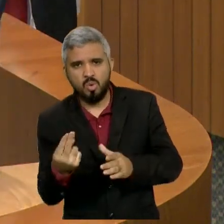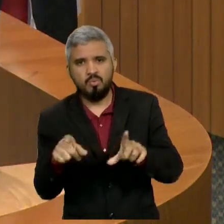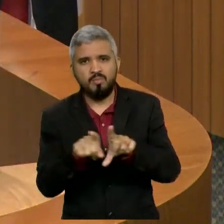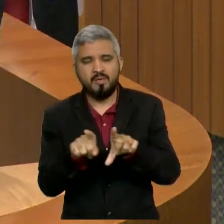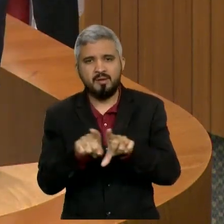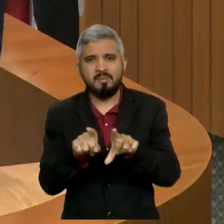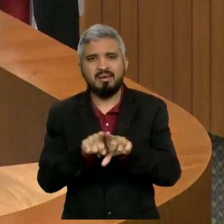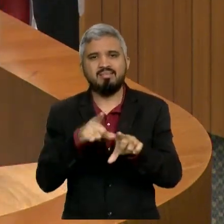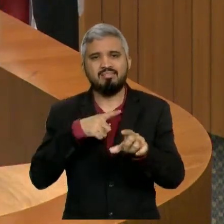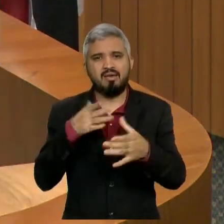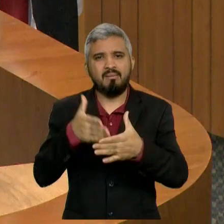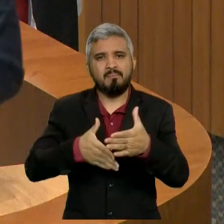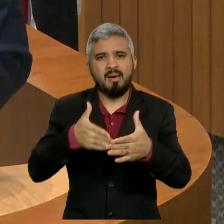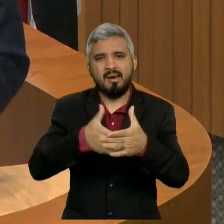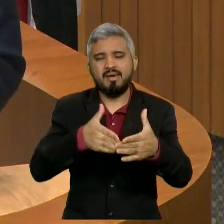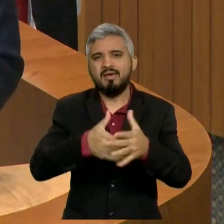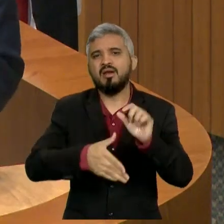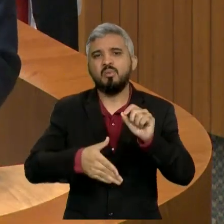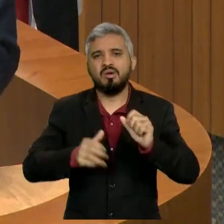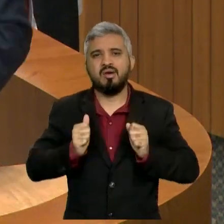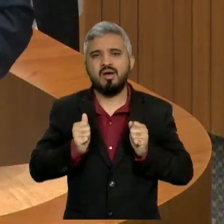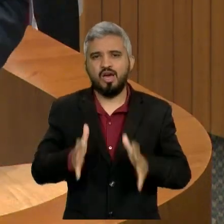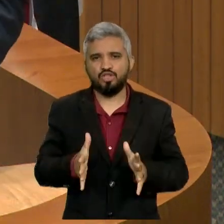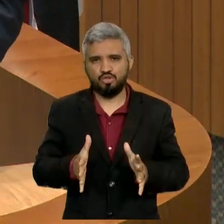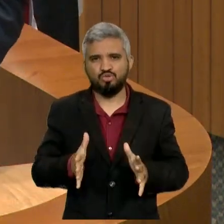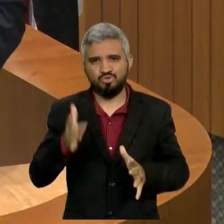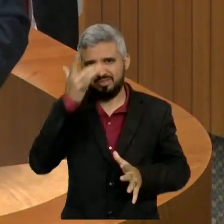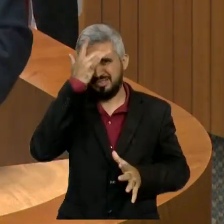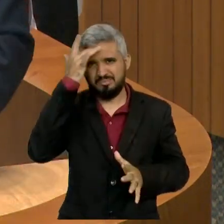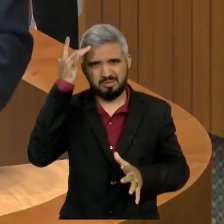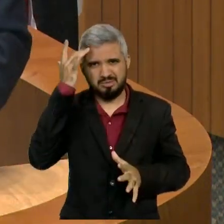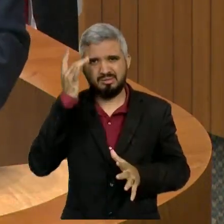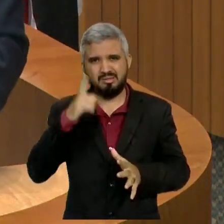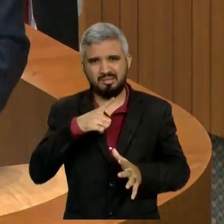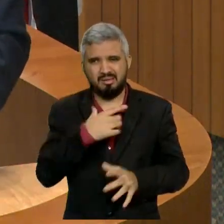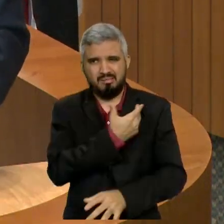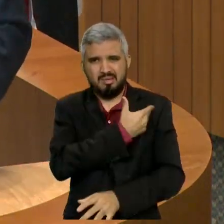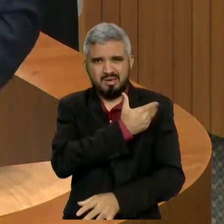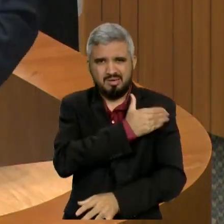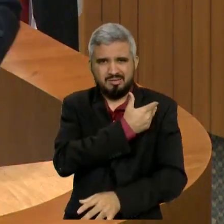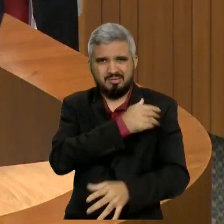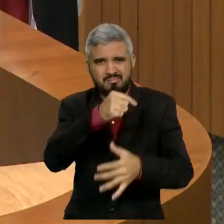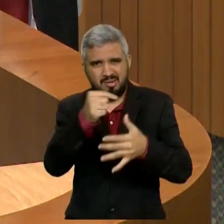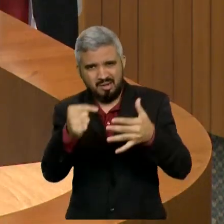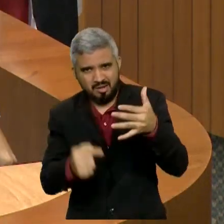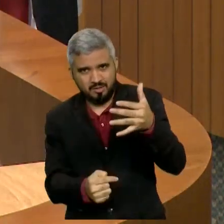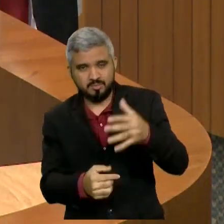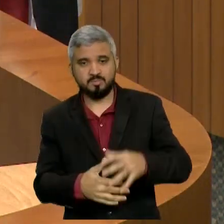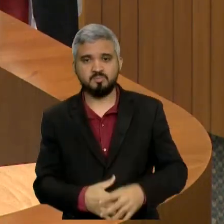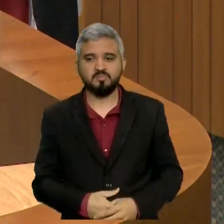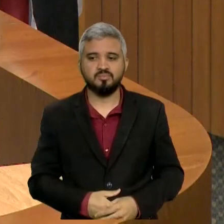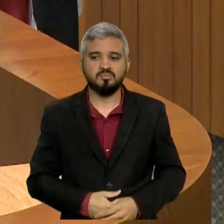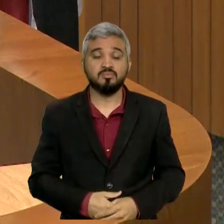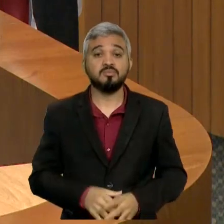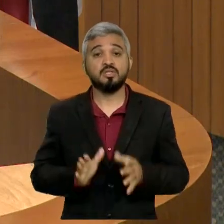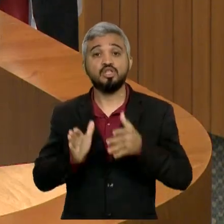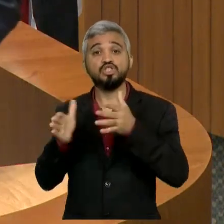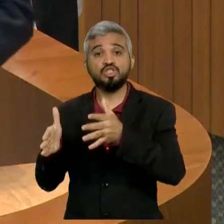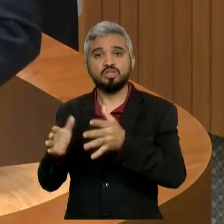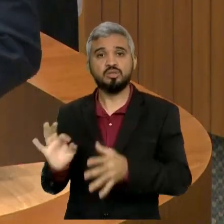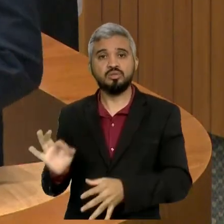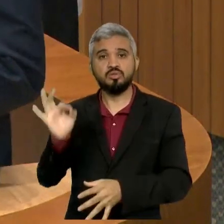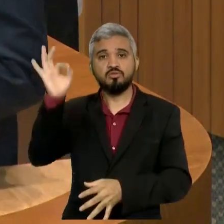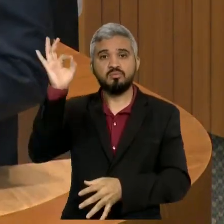e mais vigentes para as pessoas com deficiência. E chega lá na UFA, não. Só é PCD, só